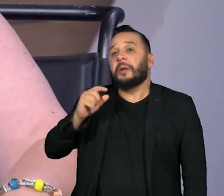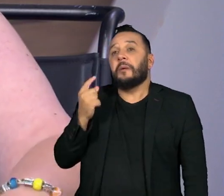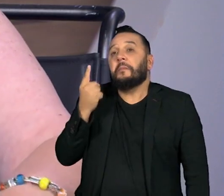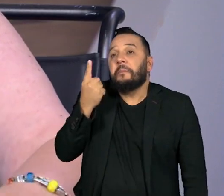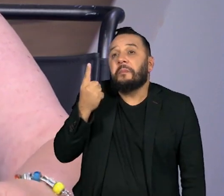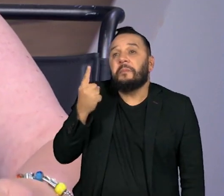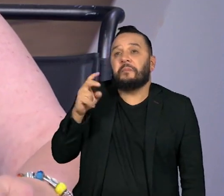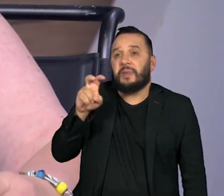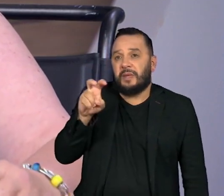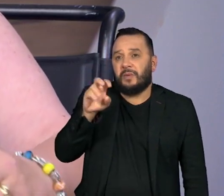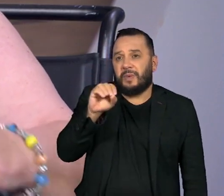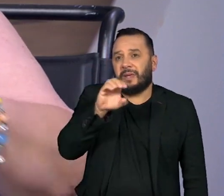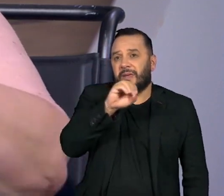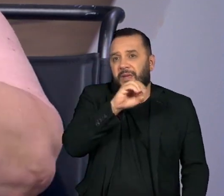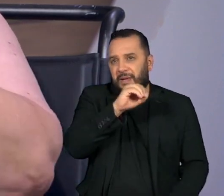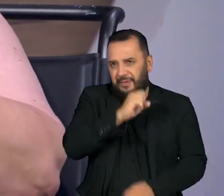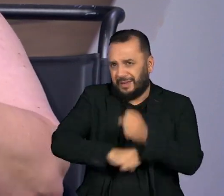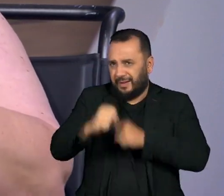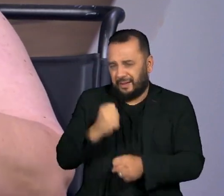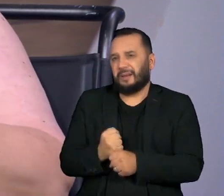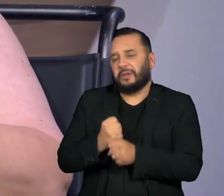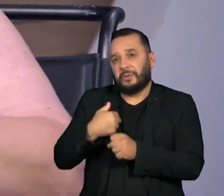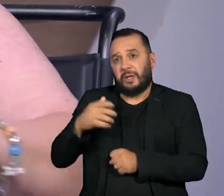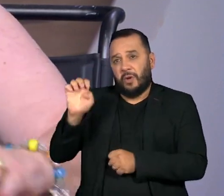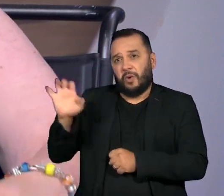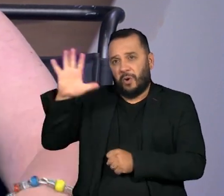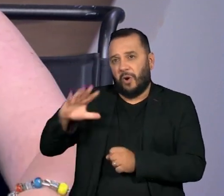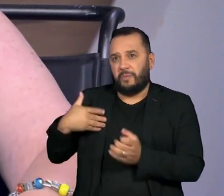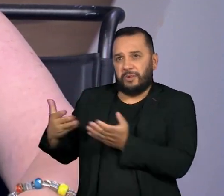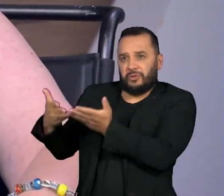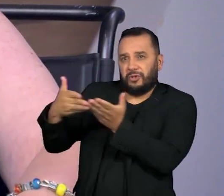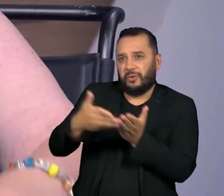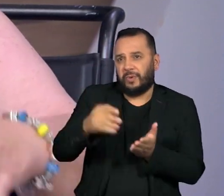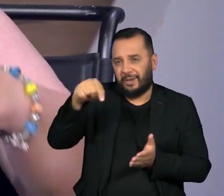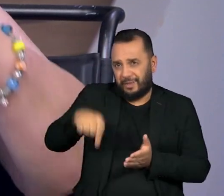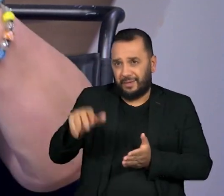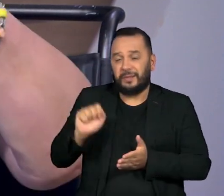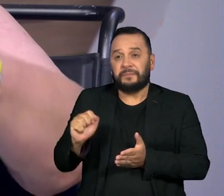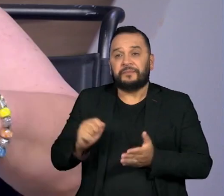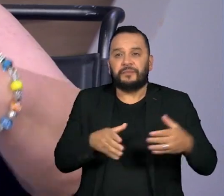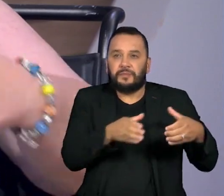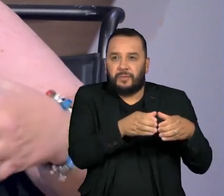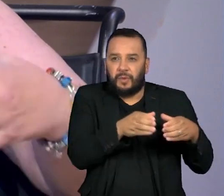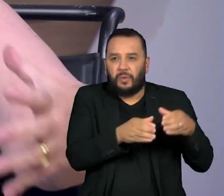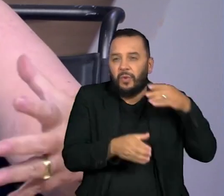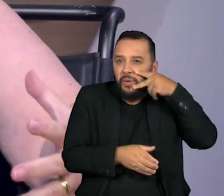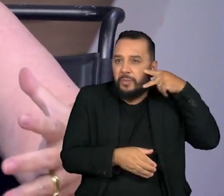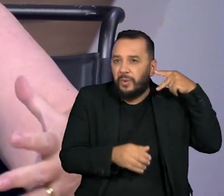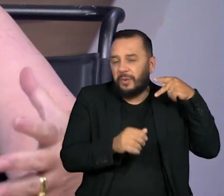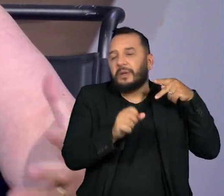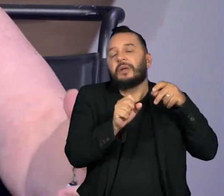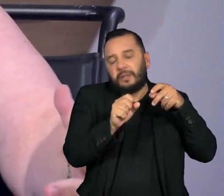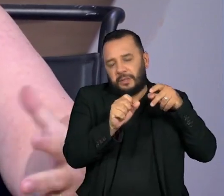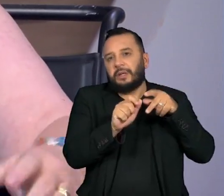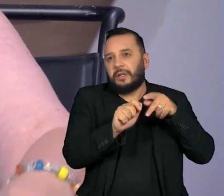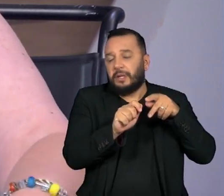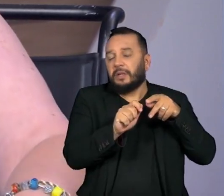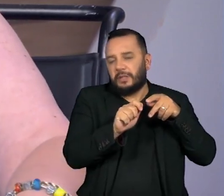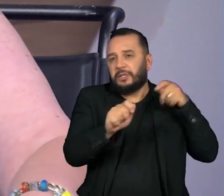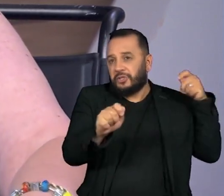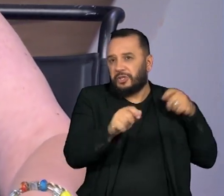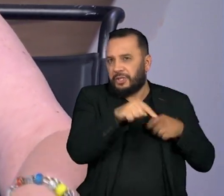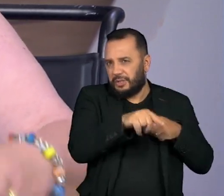aqui, nós víamos os grupamentos indígenas, bem americanos de